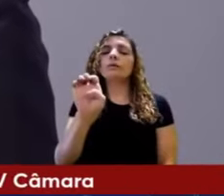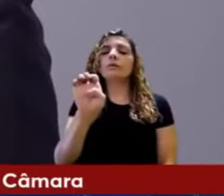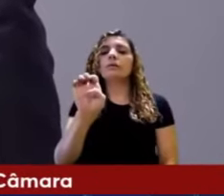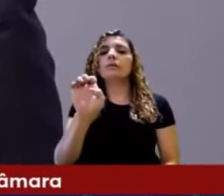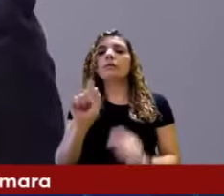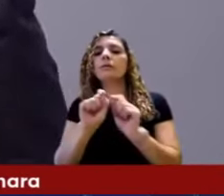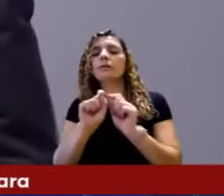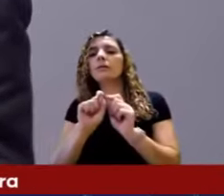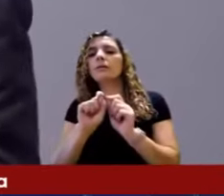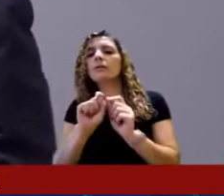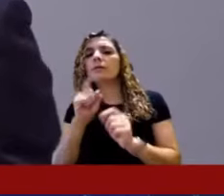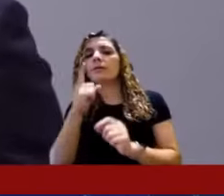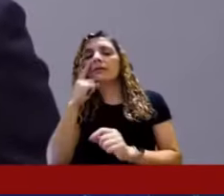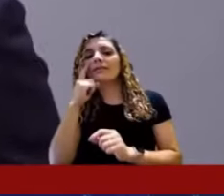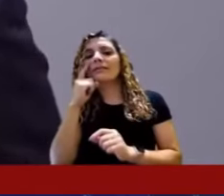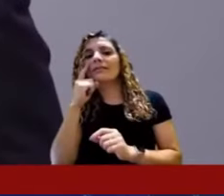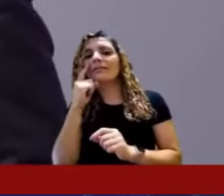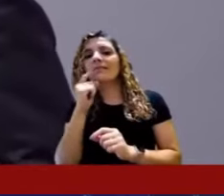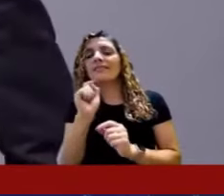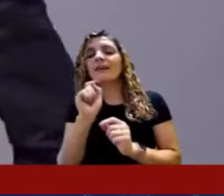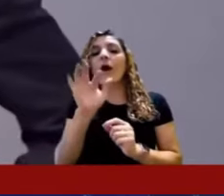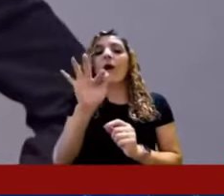Enxerguei quase todo mundo. Fábio,